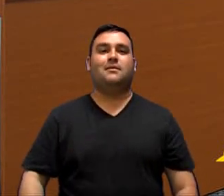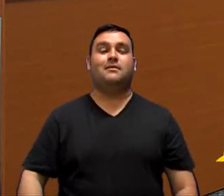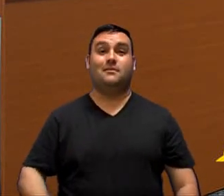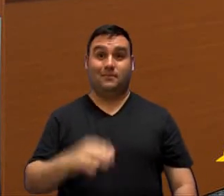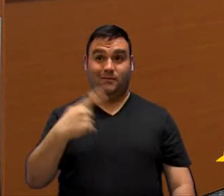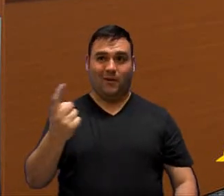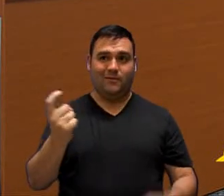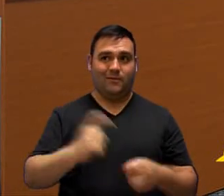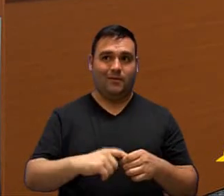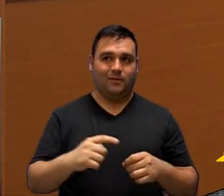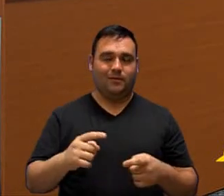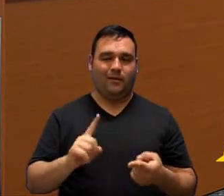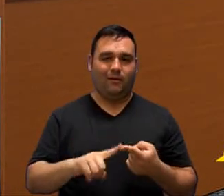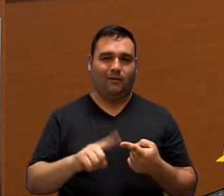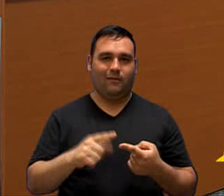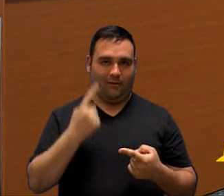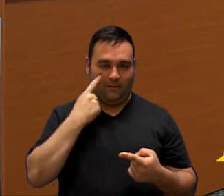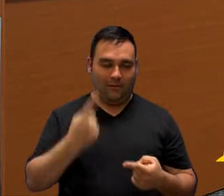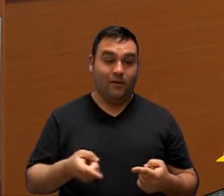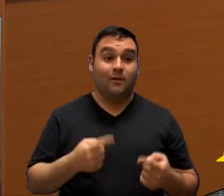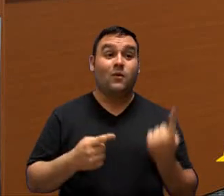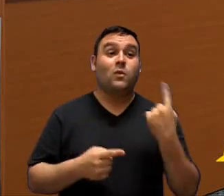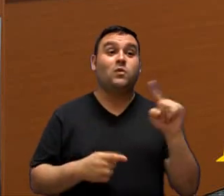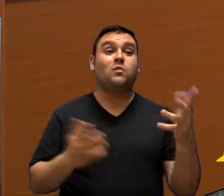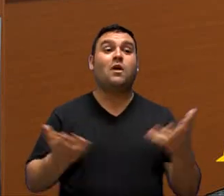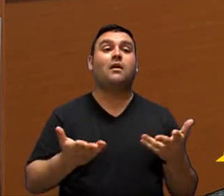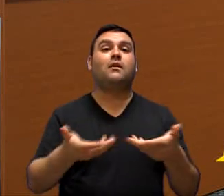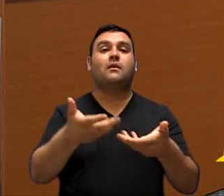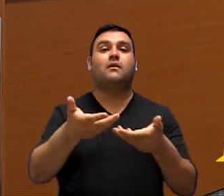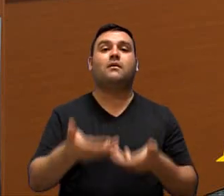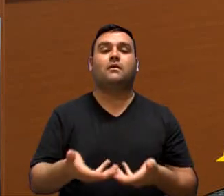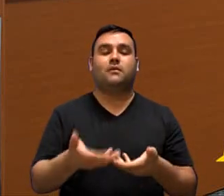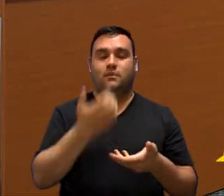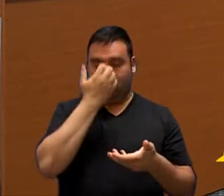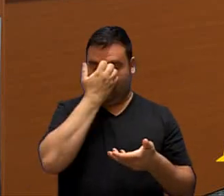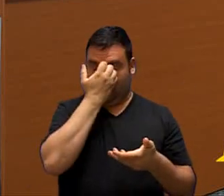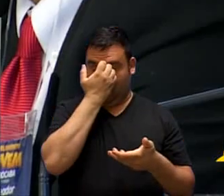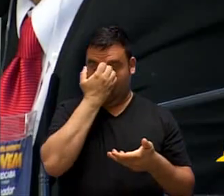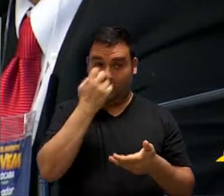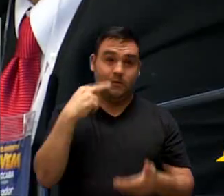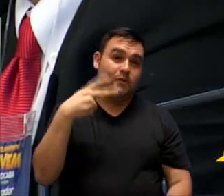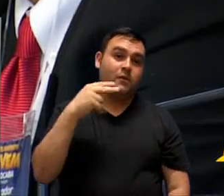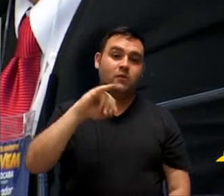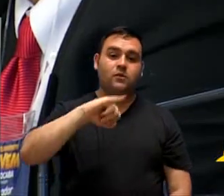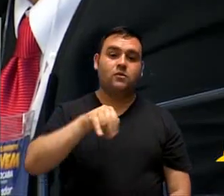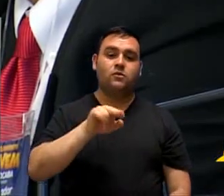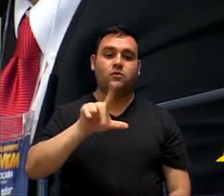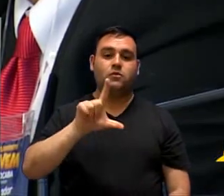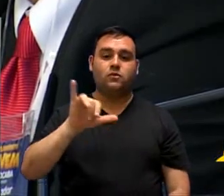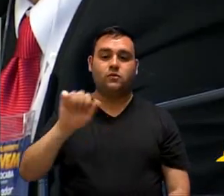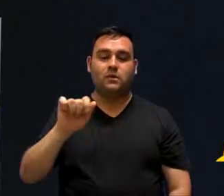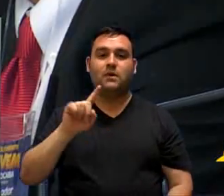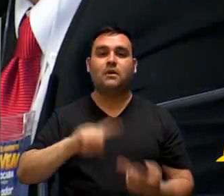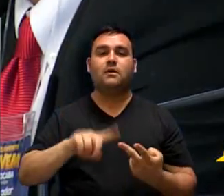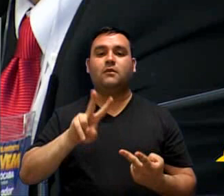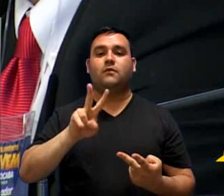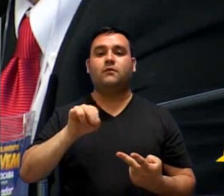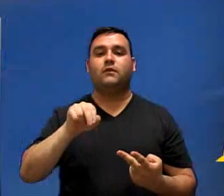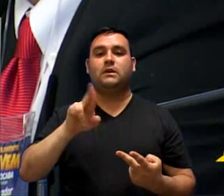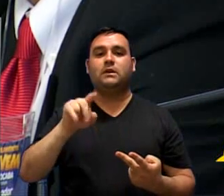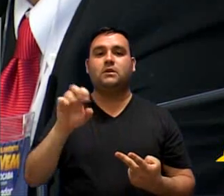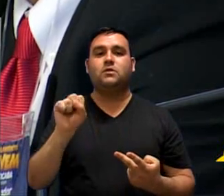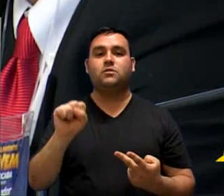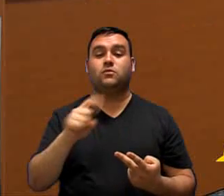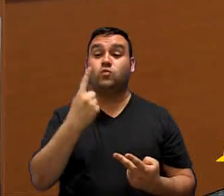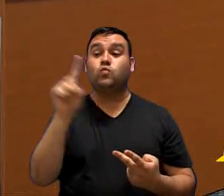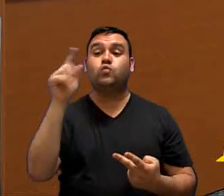Logo, logo volta. Por último, agora, eu queria convidar a vereadora Júlia e o vereador Vinícius para fazer o último